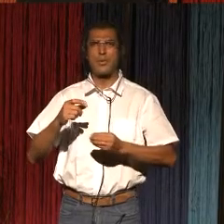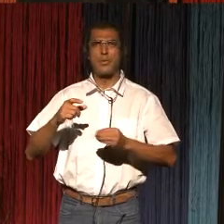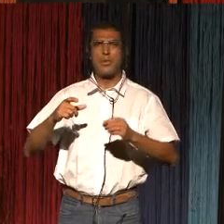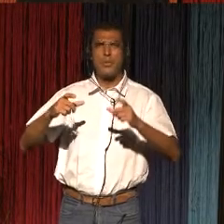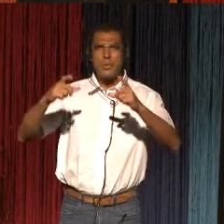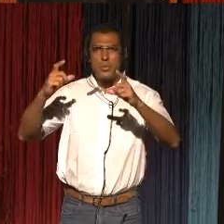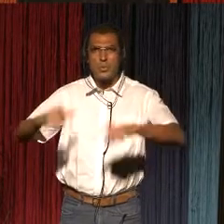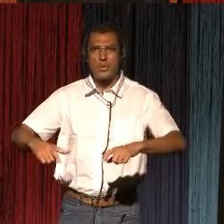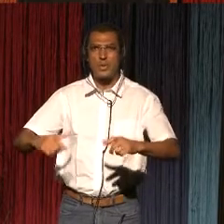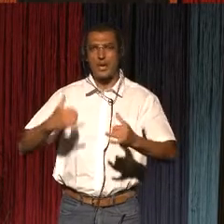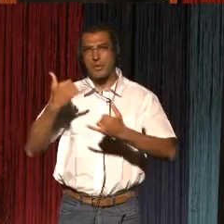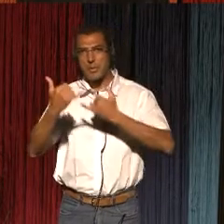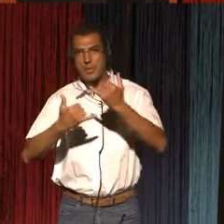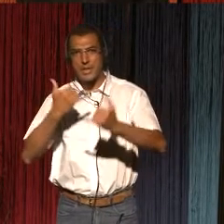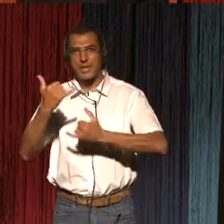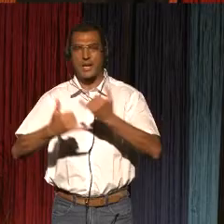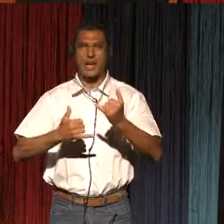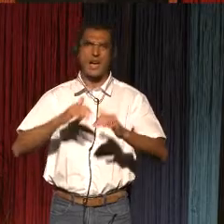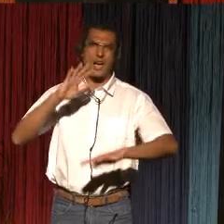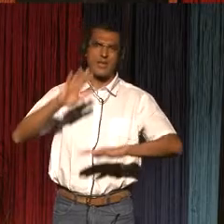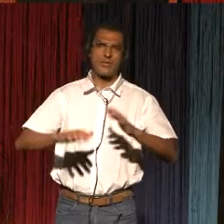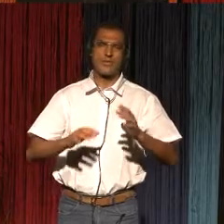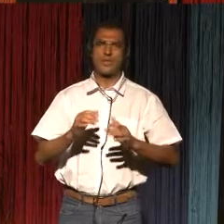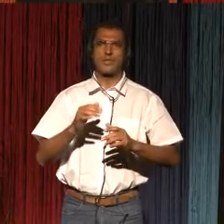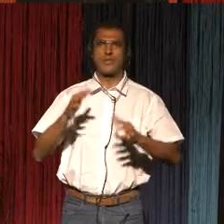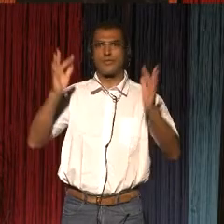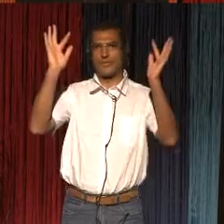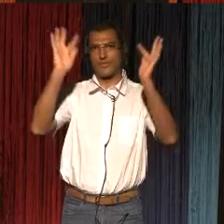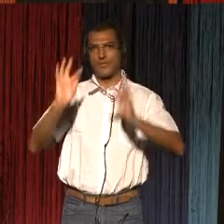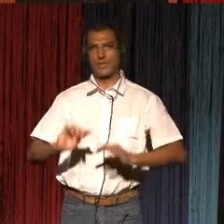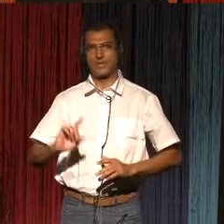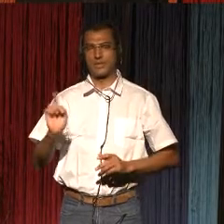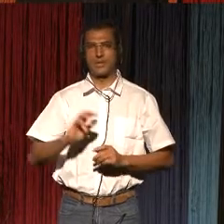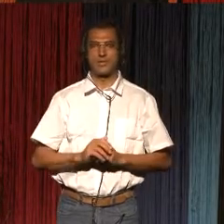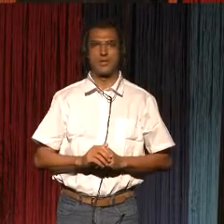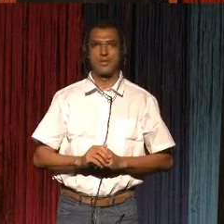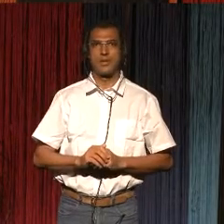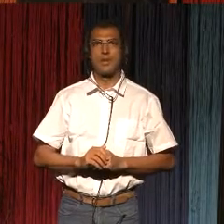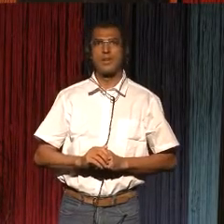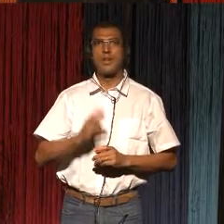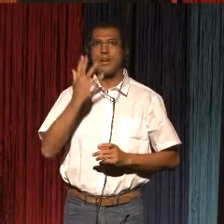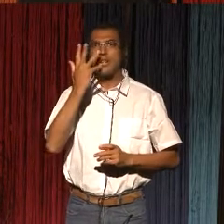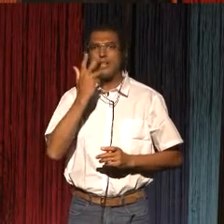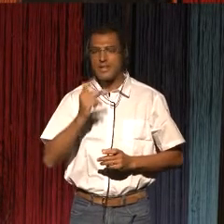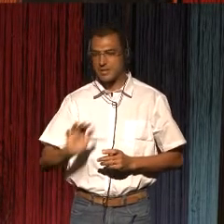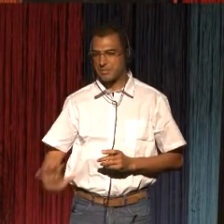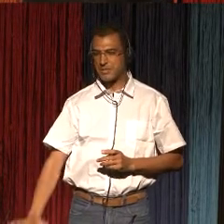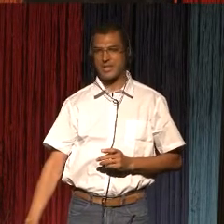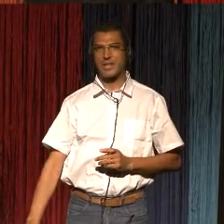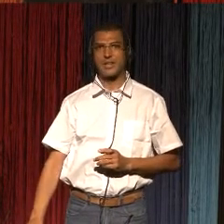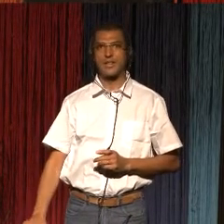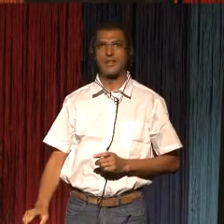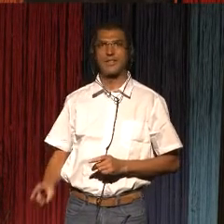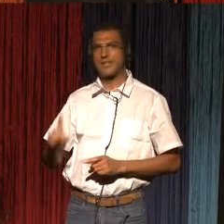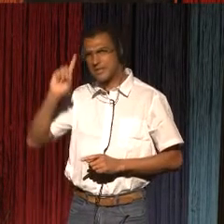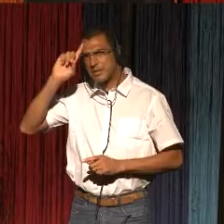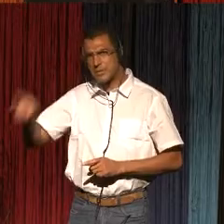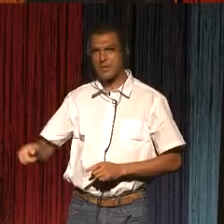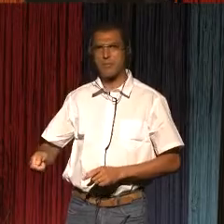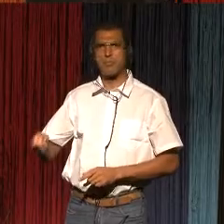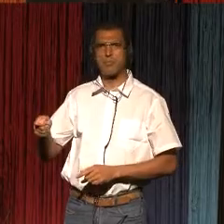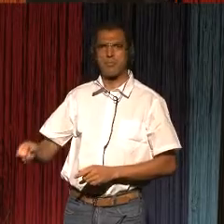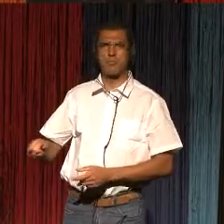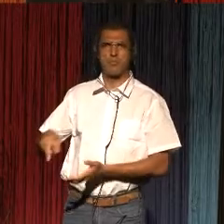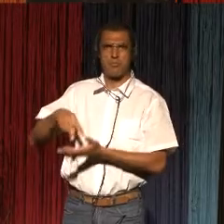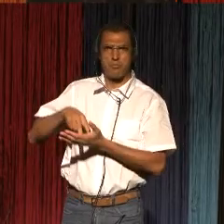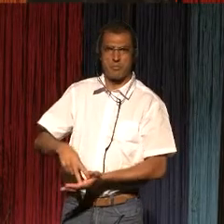também. A gente não pode exigir que as crianças pequenas fiquem paradinhas por um tempo longo. Isso daí não é bom para o